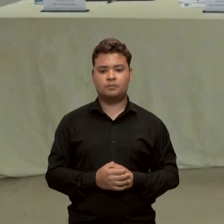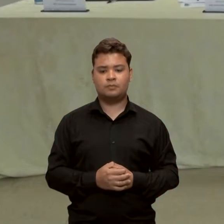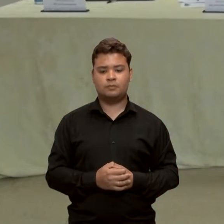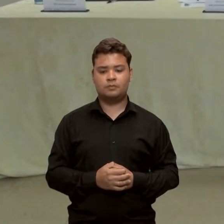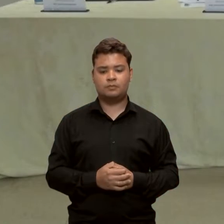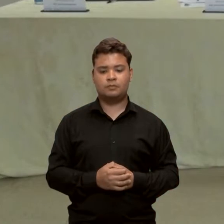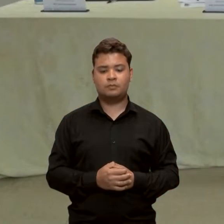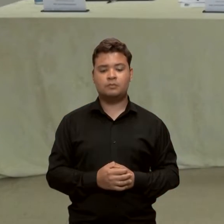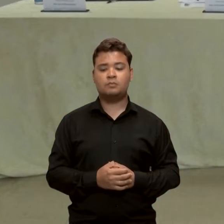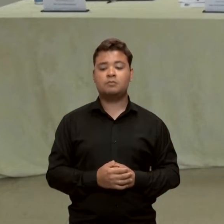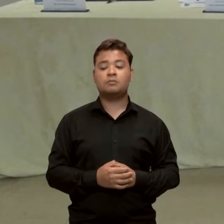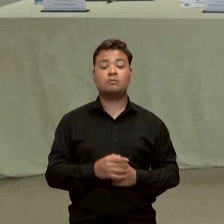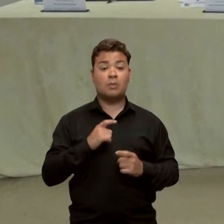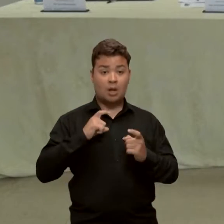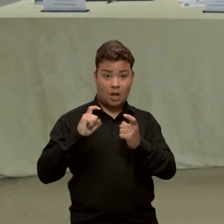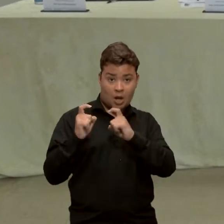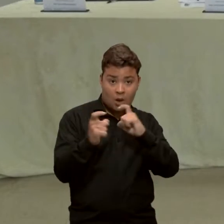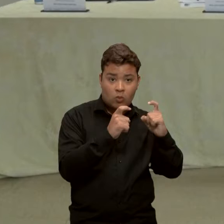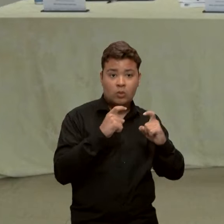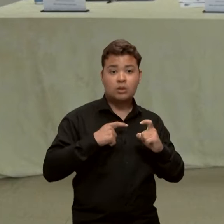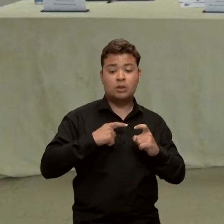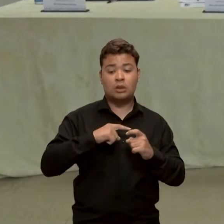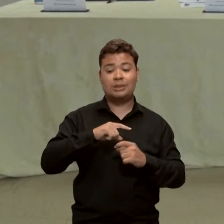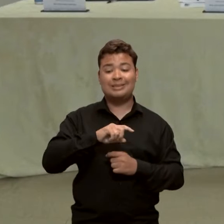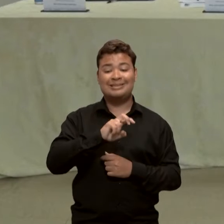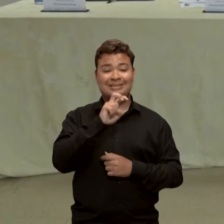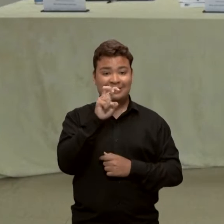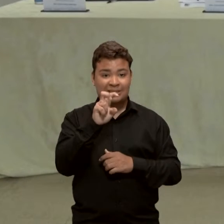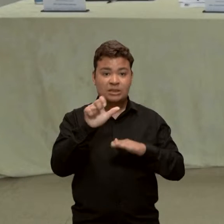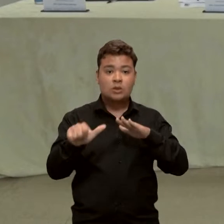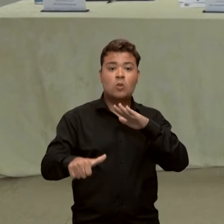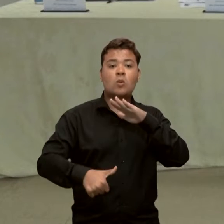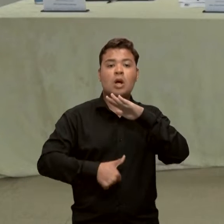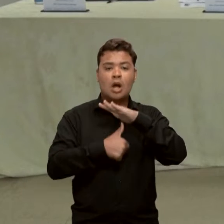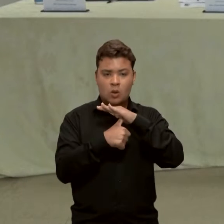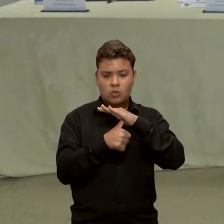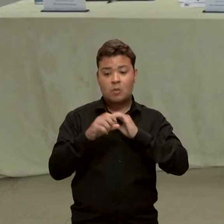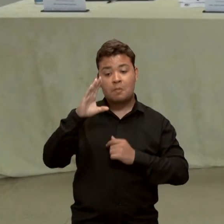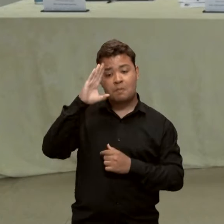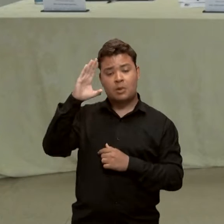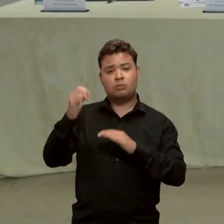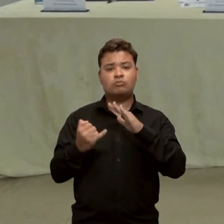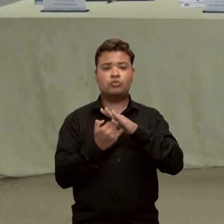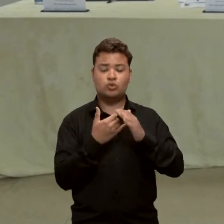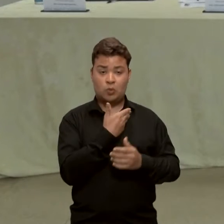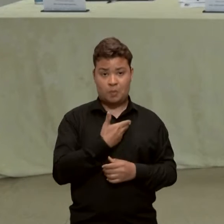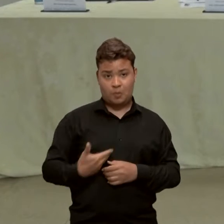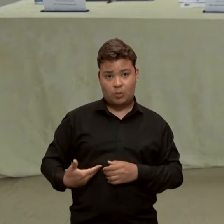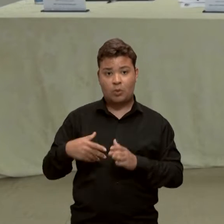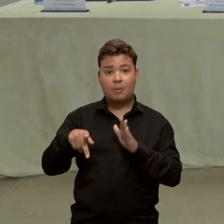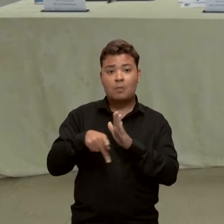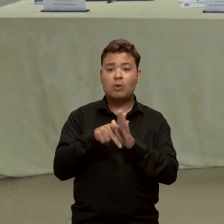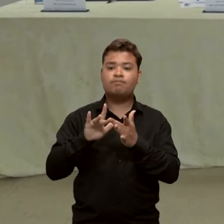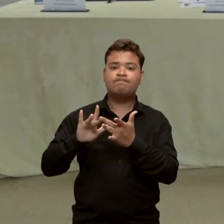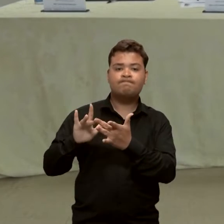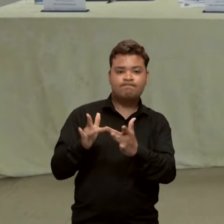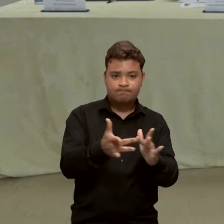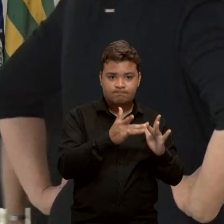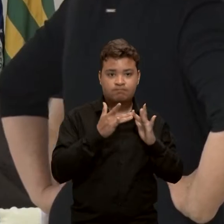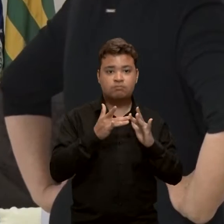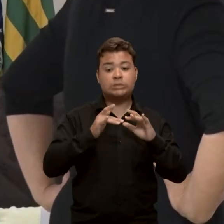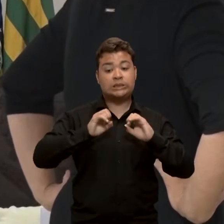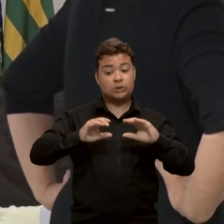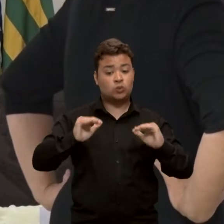A reunião contou com 5 reitores das principais instituições públicas que integram a rede de ensino superior do